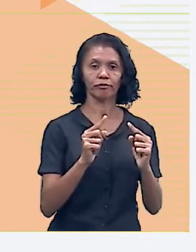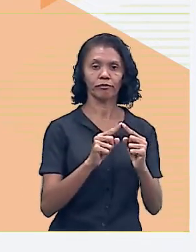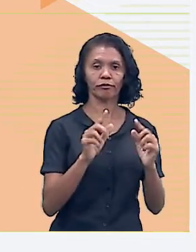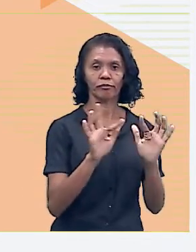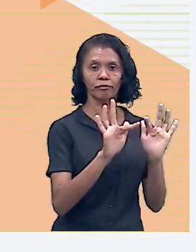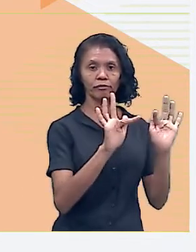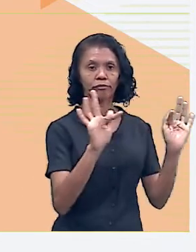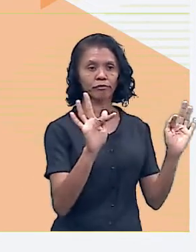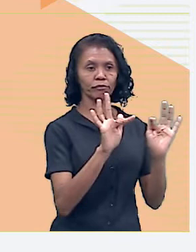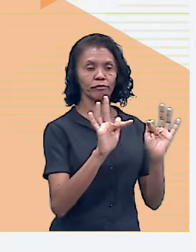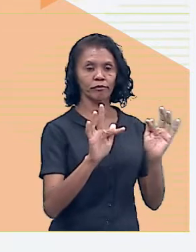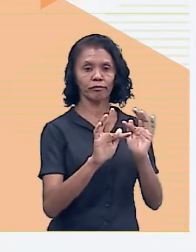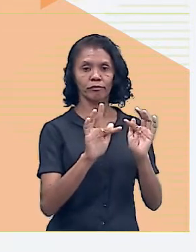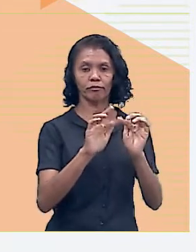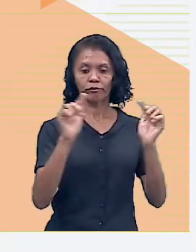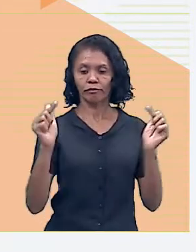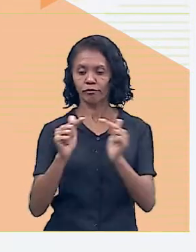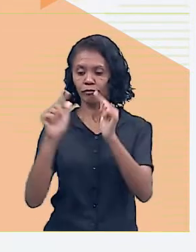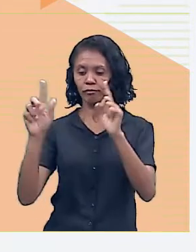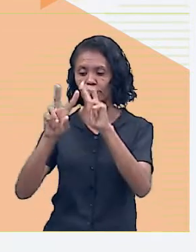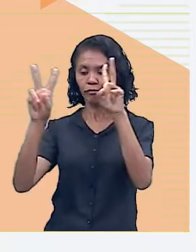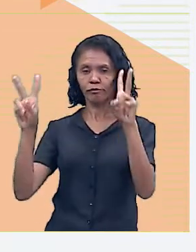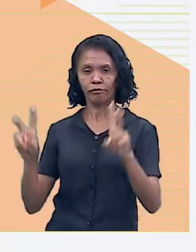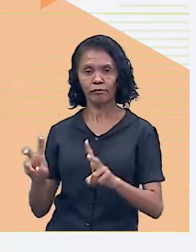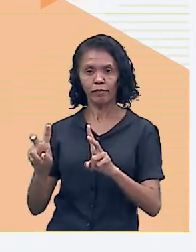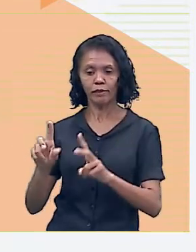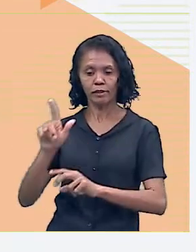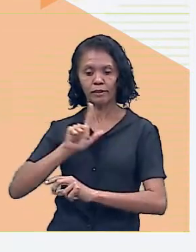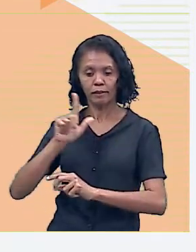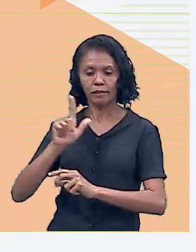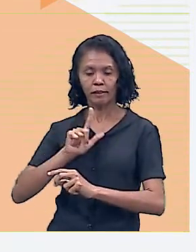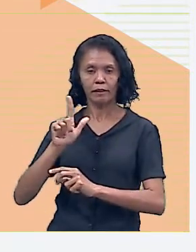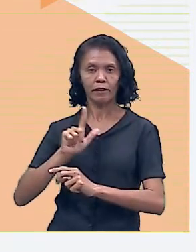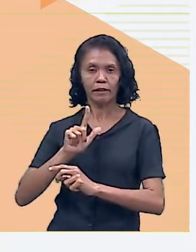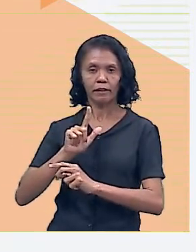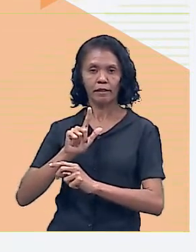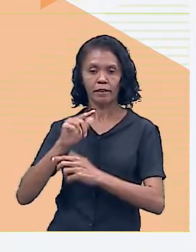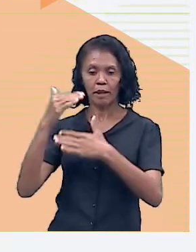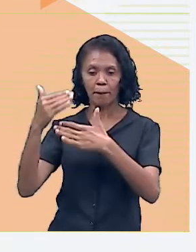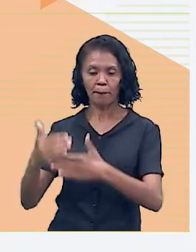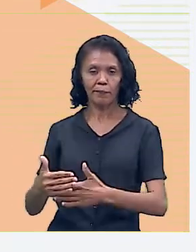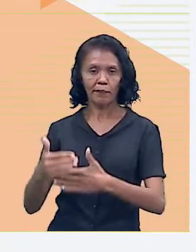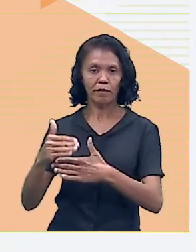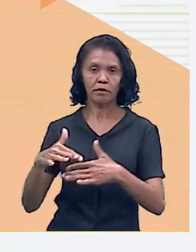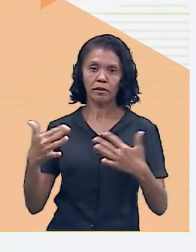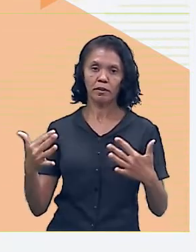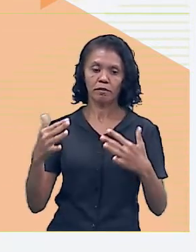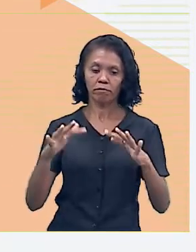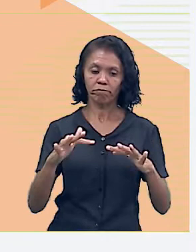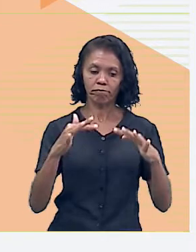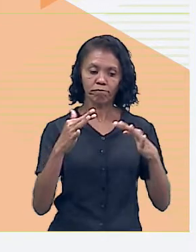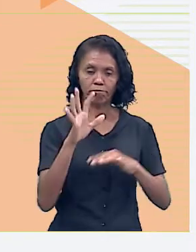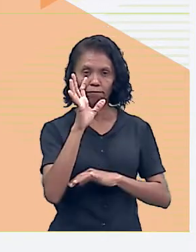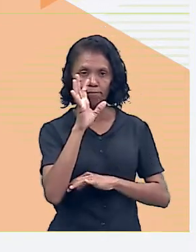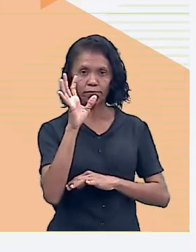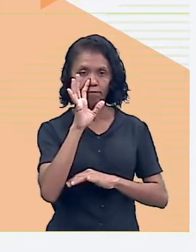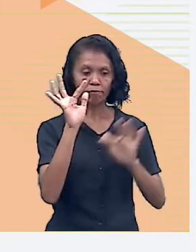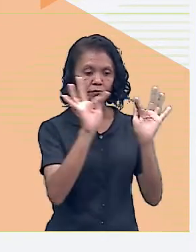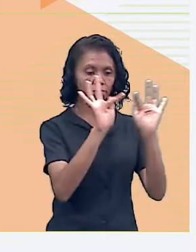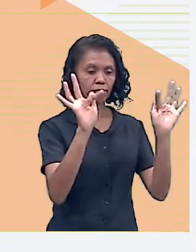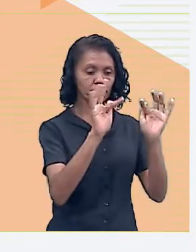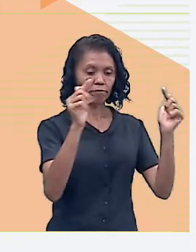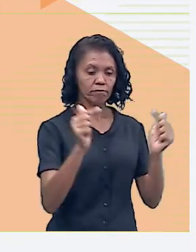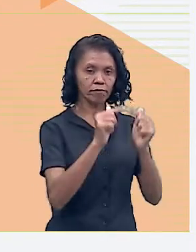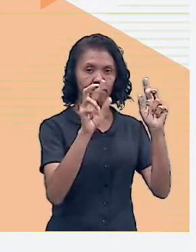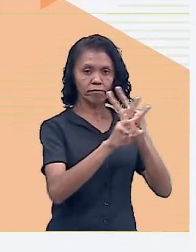frase tema que você recebe no dia da prova do Enem certo e a gente precisa ter uma atenção a ela porque é essa frase